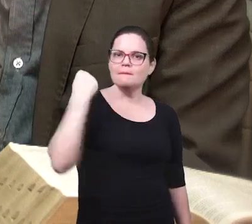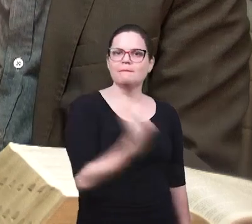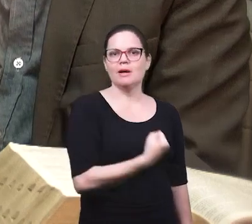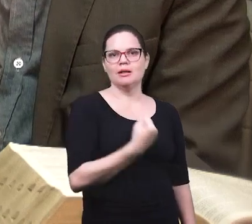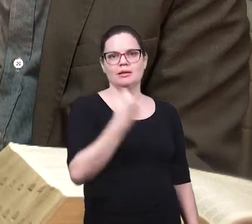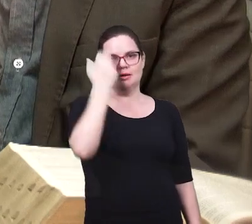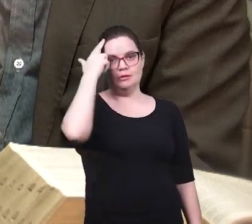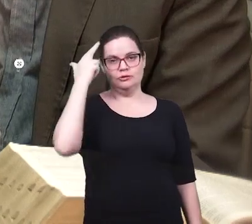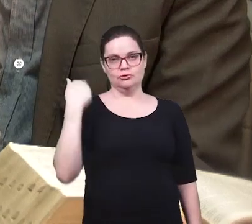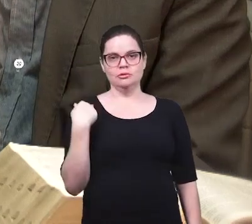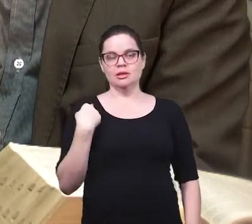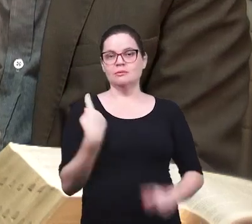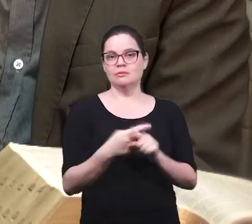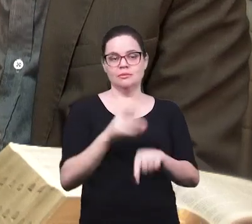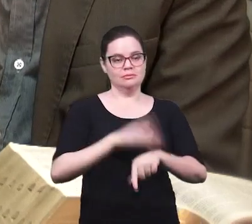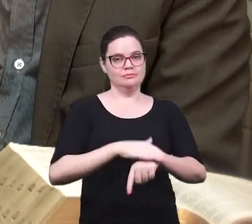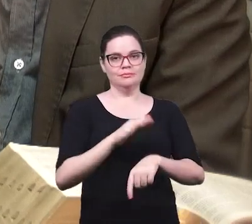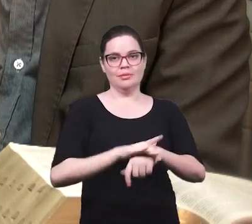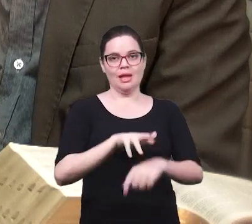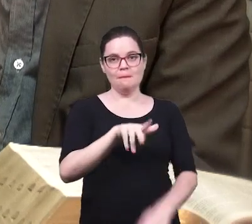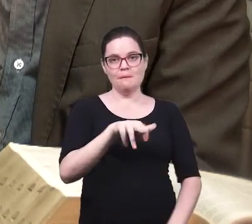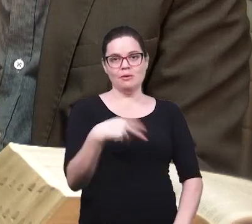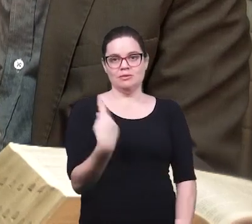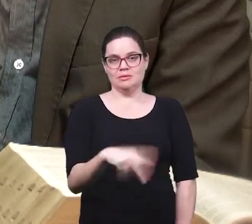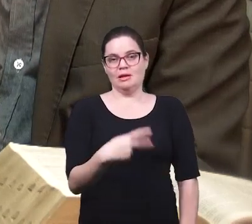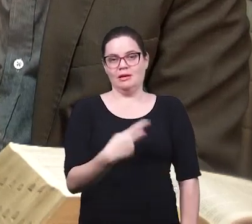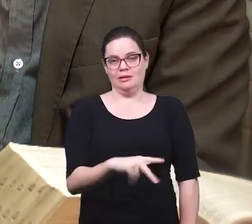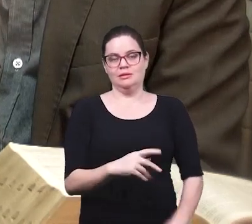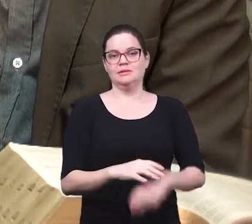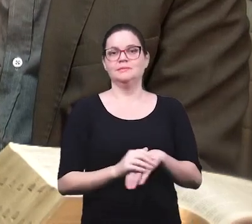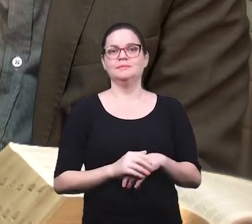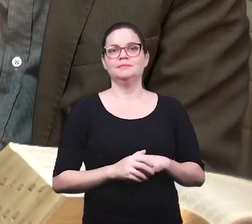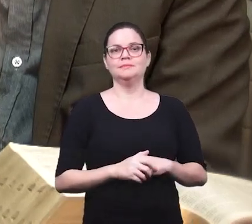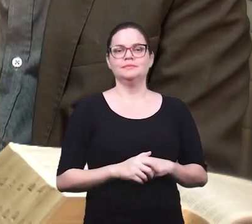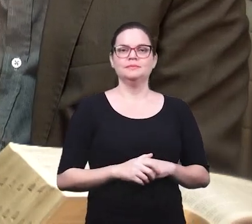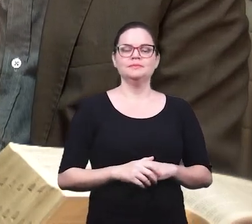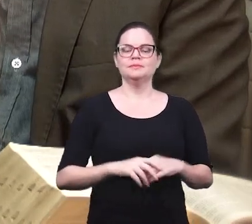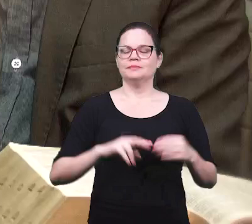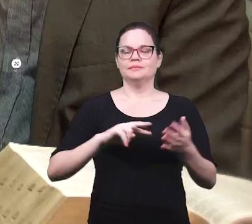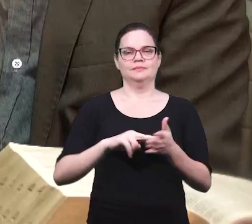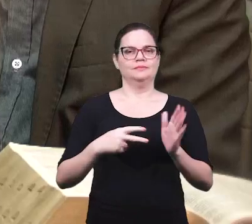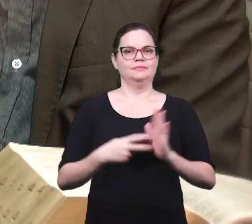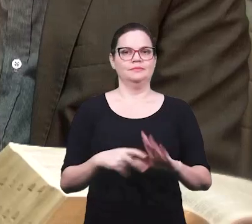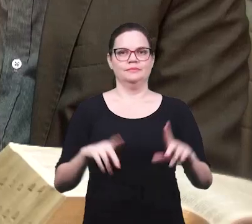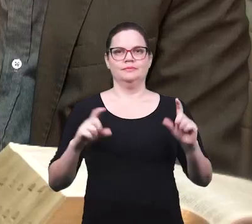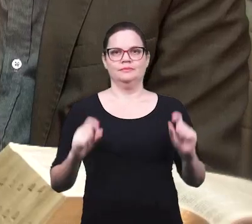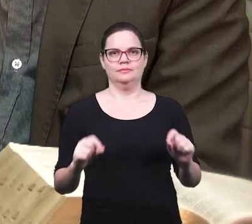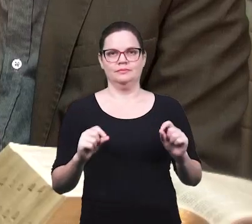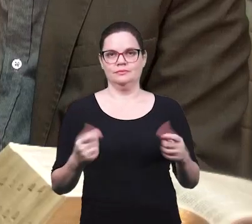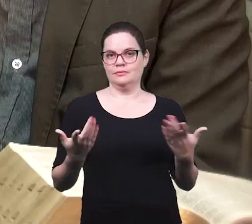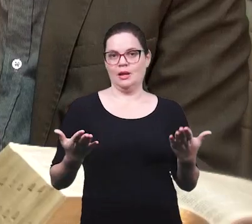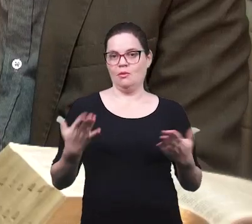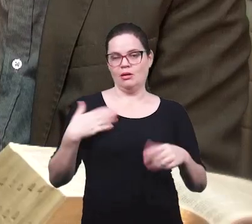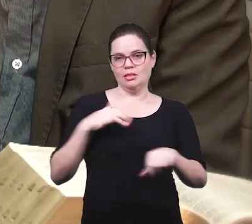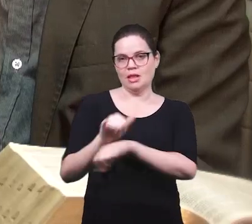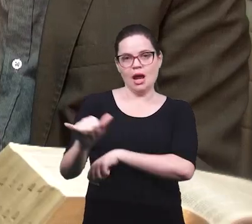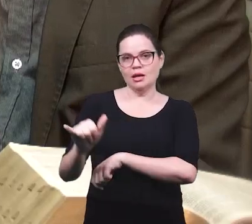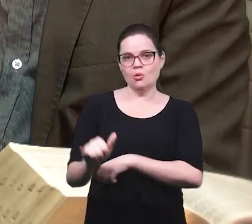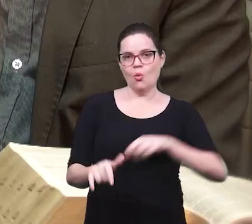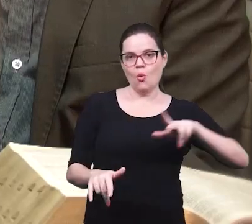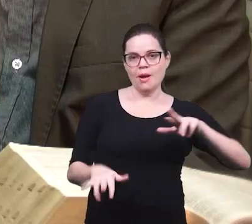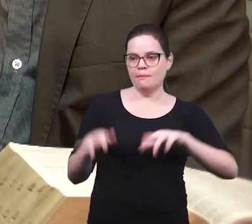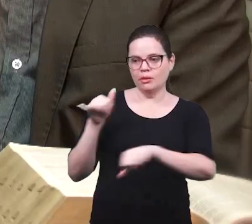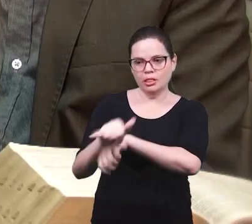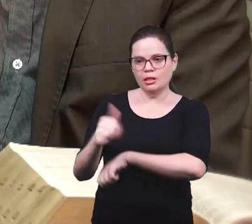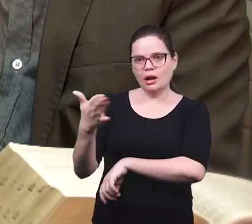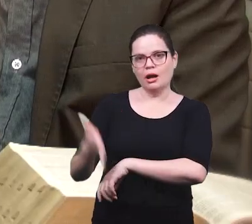próprios irmãos agora intentam matar. Matá-lo. E isso aponta por uma traição, né?